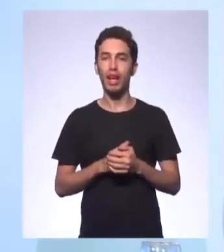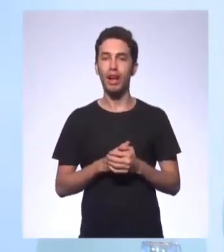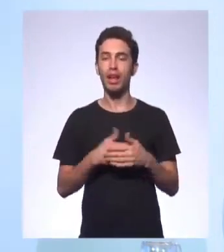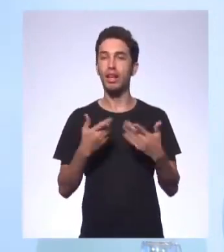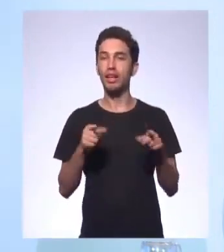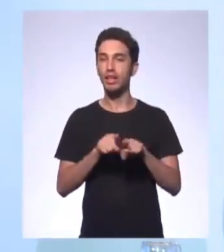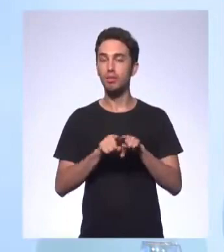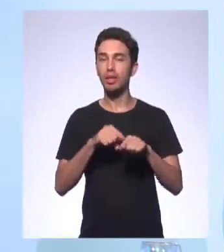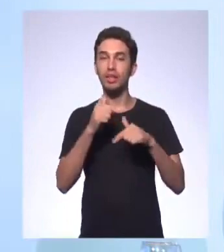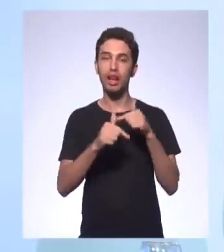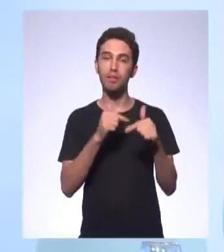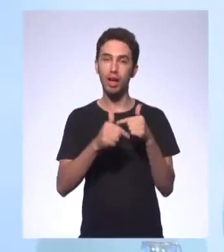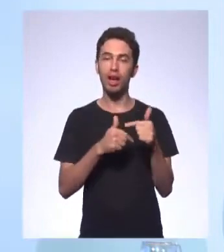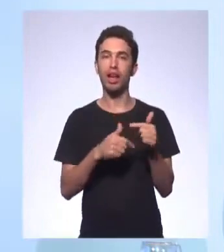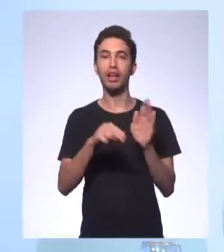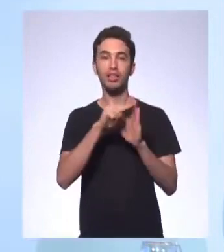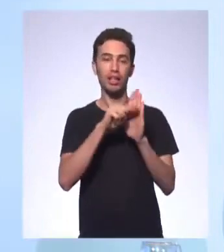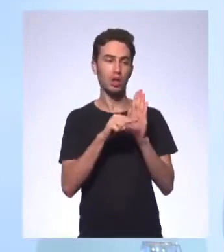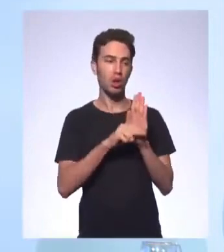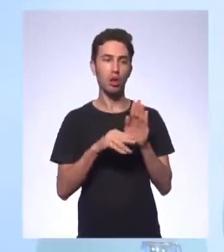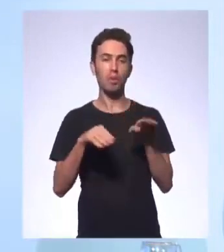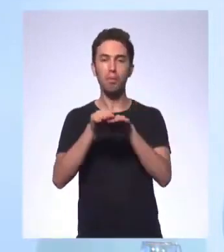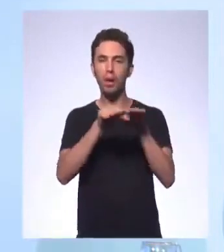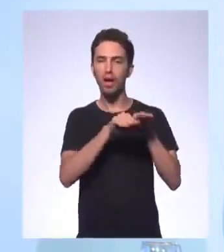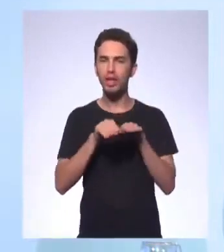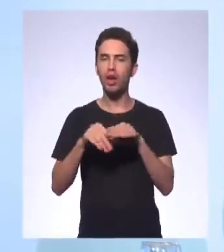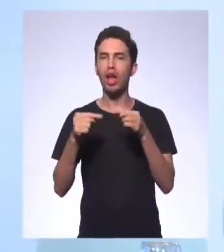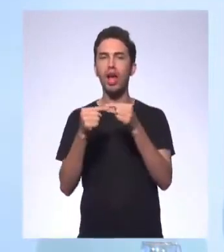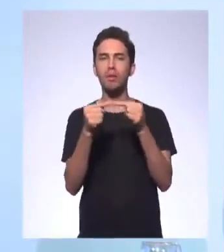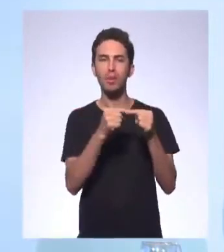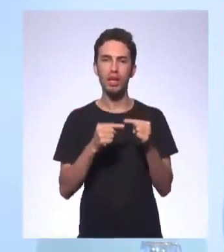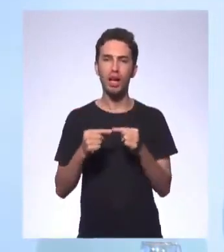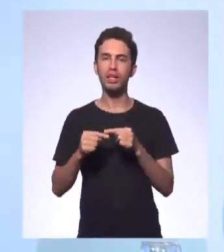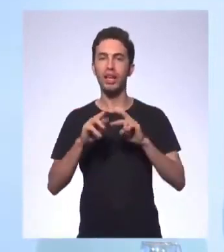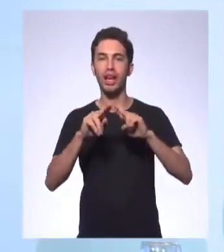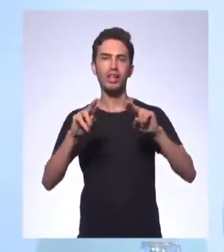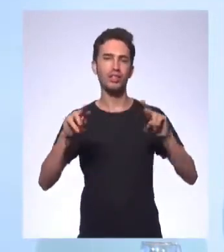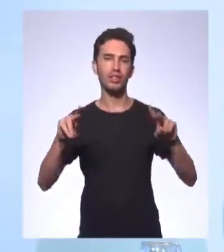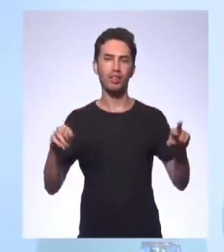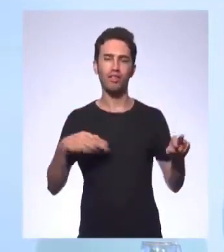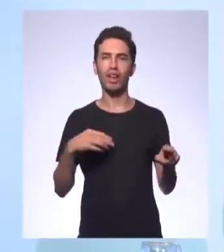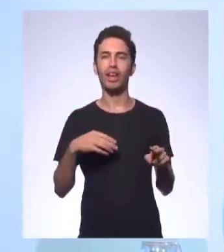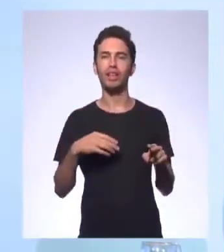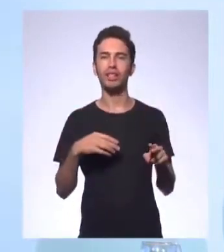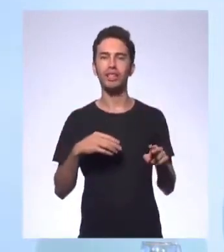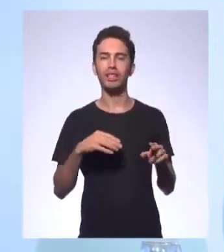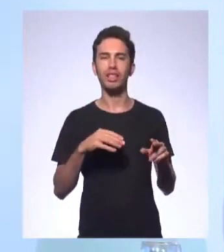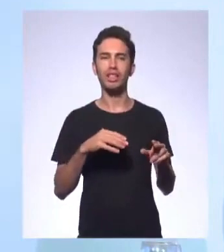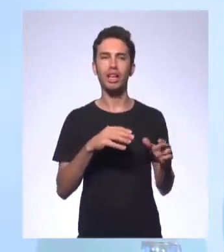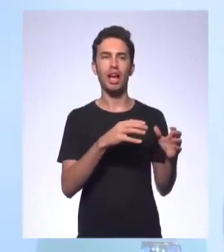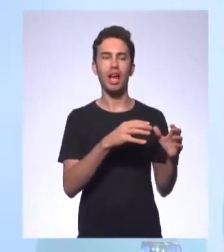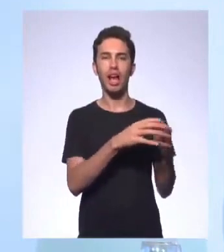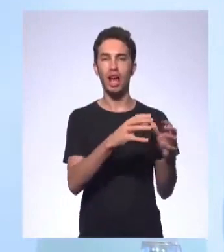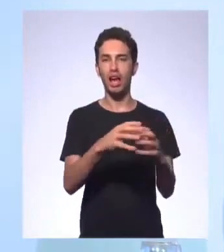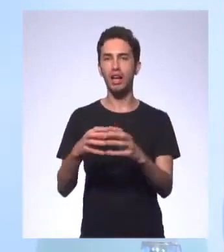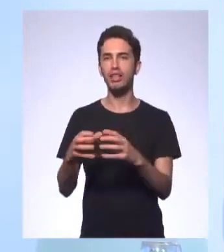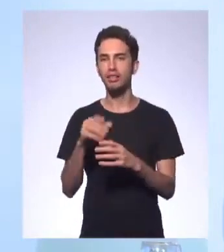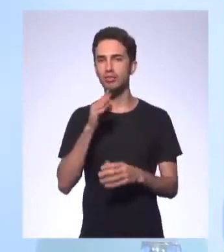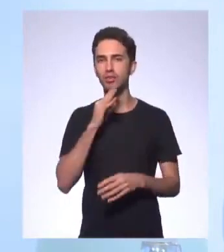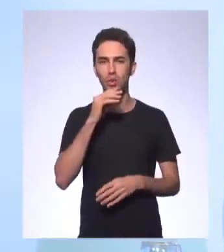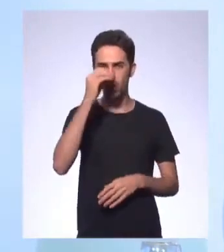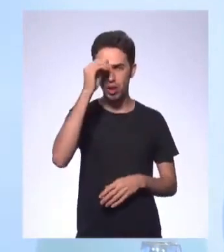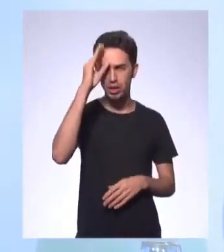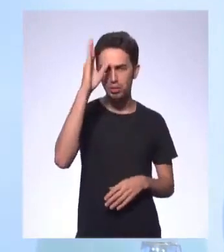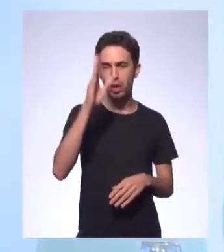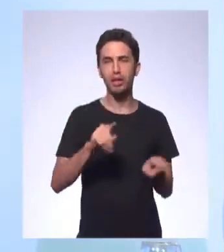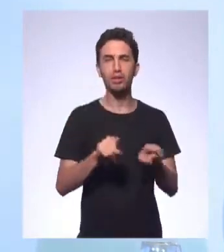e trabalhar essa norma padrão, né? Aplicada às diferentes esferas, né? Às diferentes áreas aí do conhecimento,